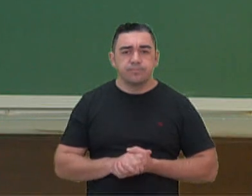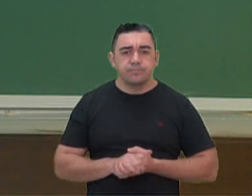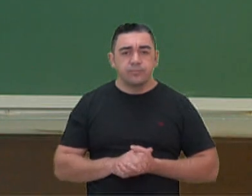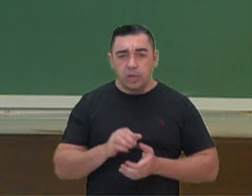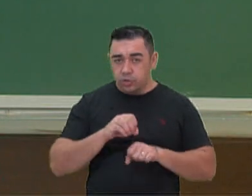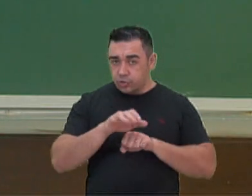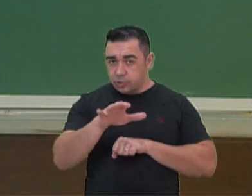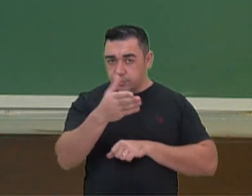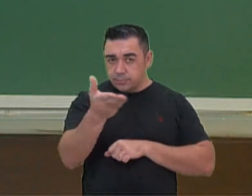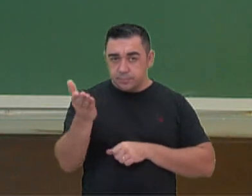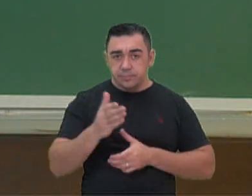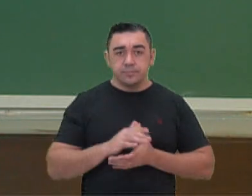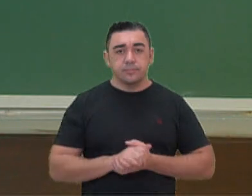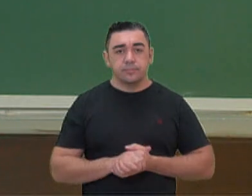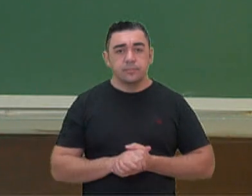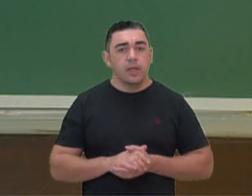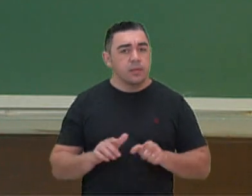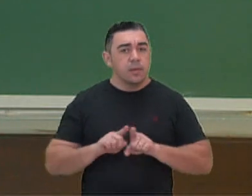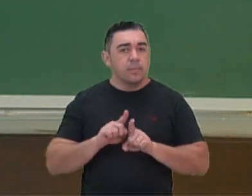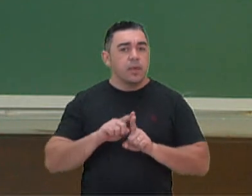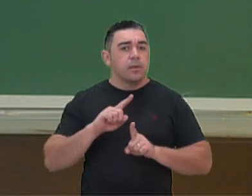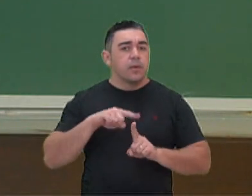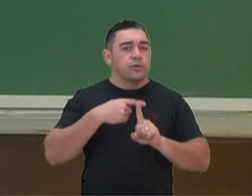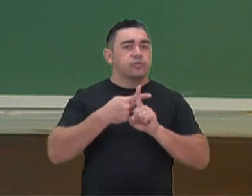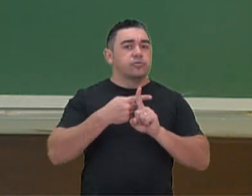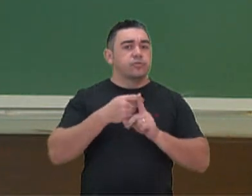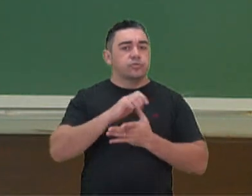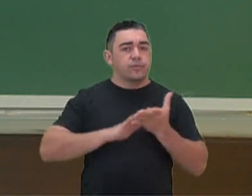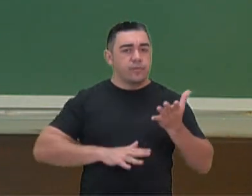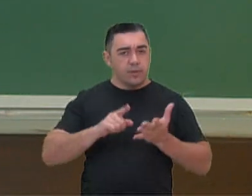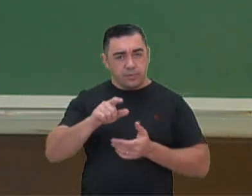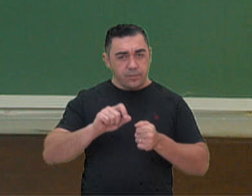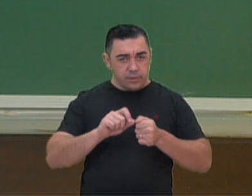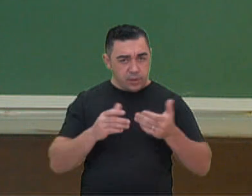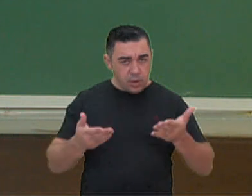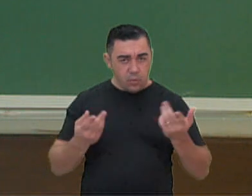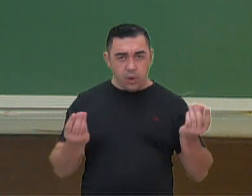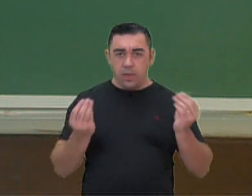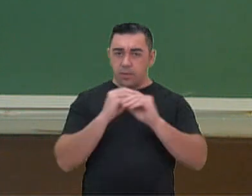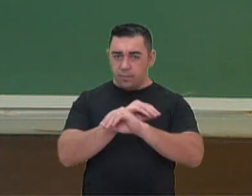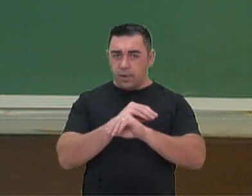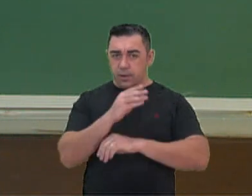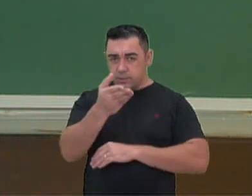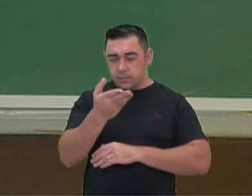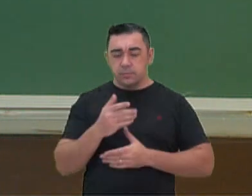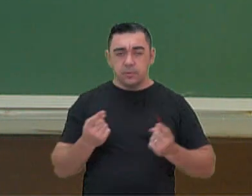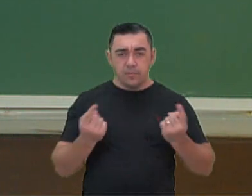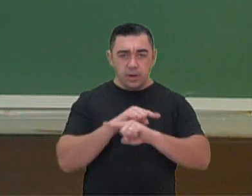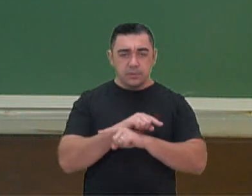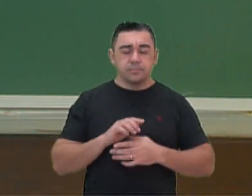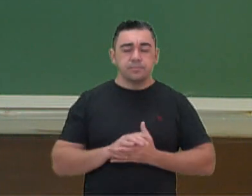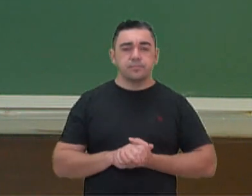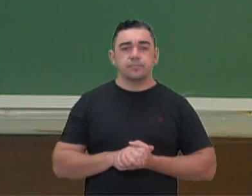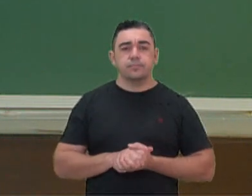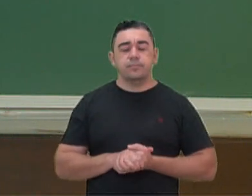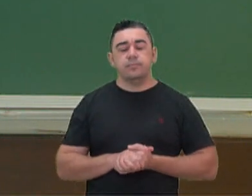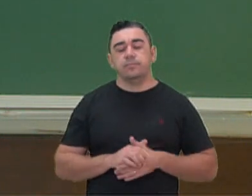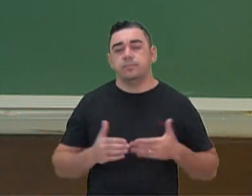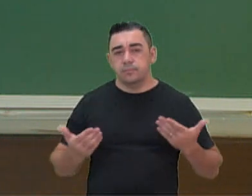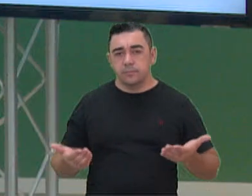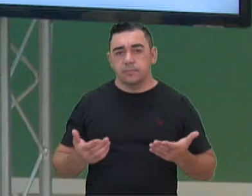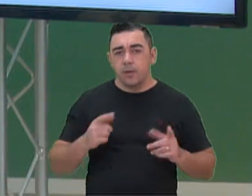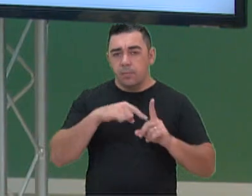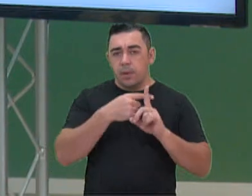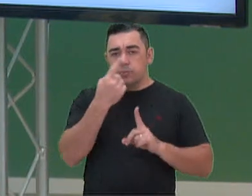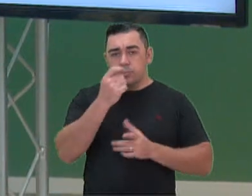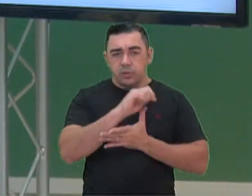a dica. Até fica como exercício extra, para você fazer já a função inversa dessa função indicada. Bem, mais